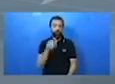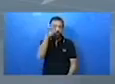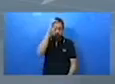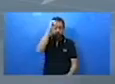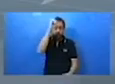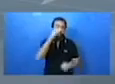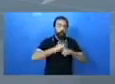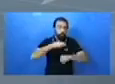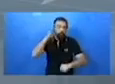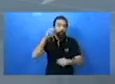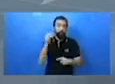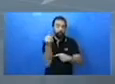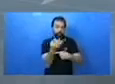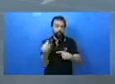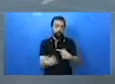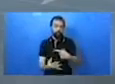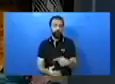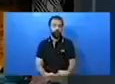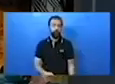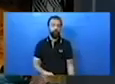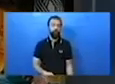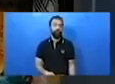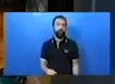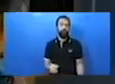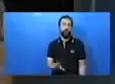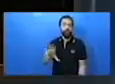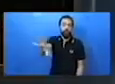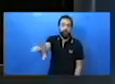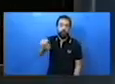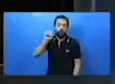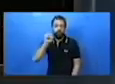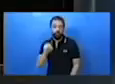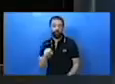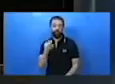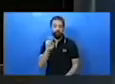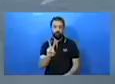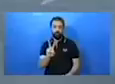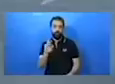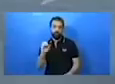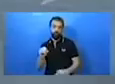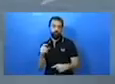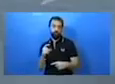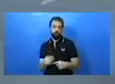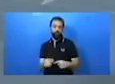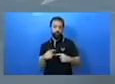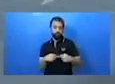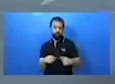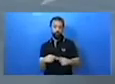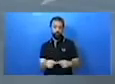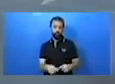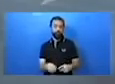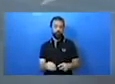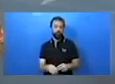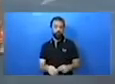bom? Vamos lá, vamos pegar 20 palitos, 20 objetos desses que vocês reuniram.